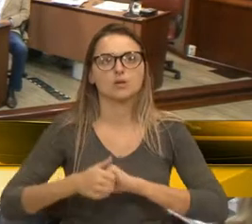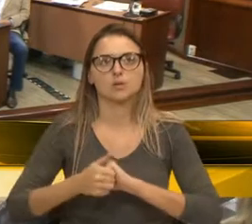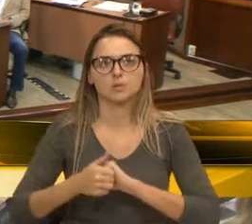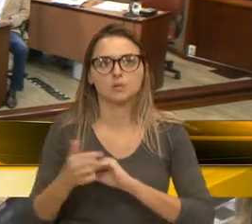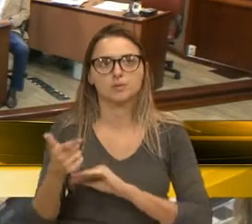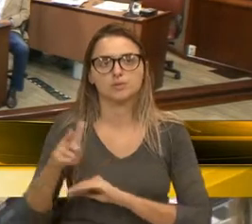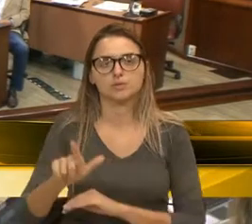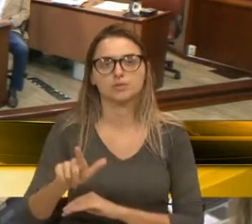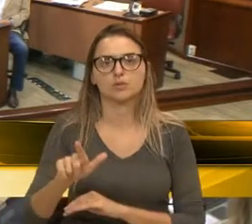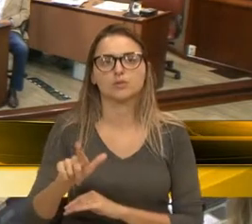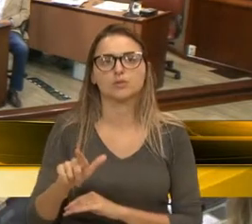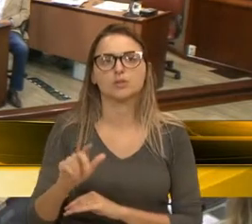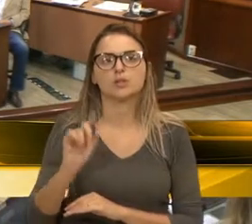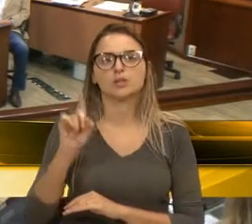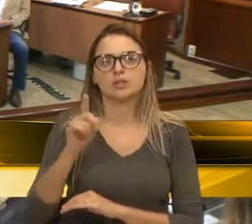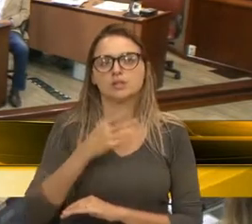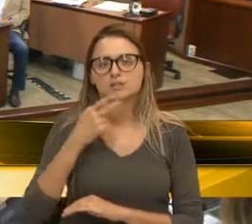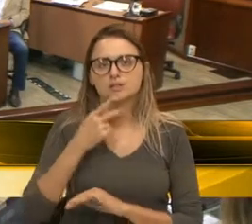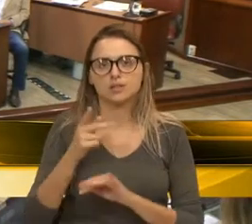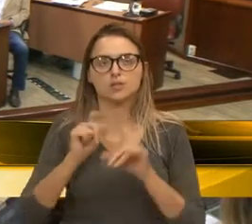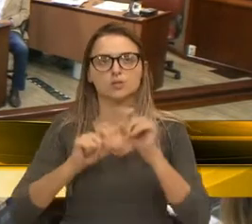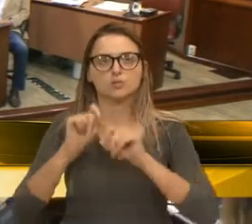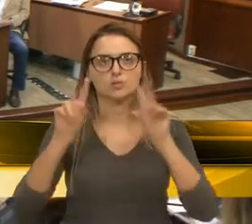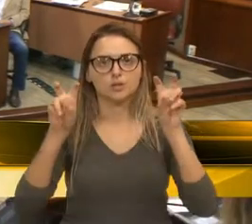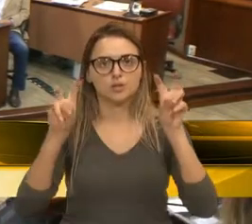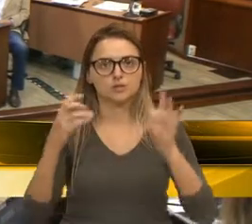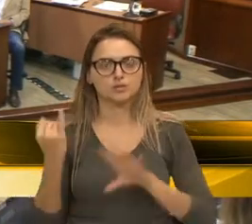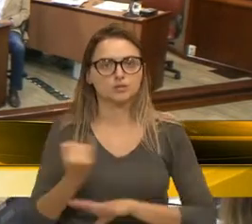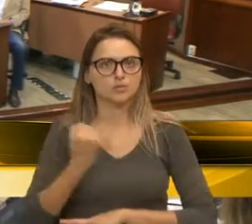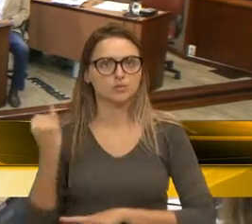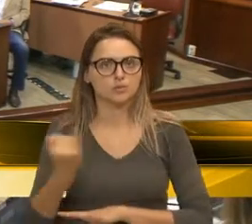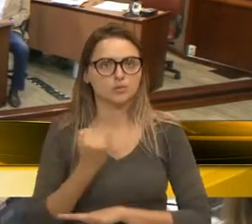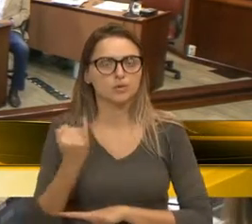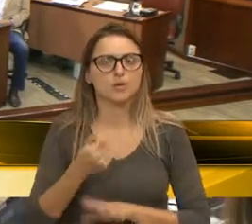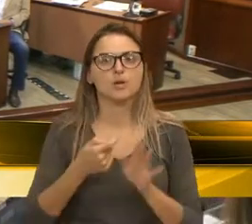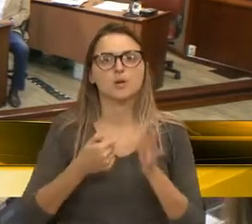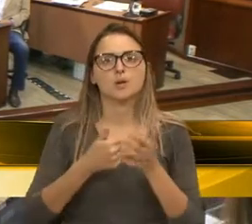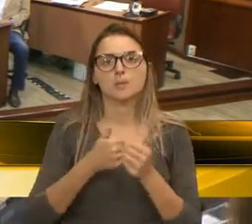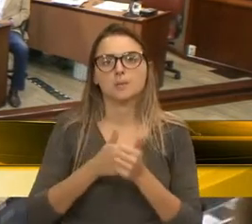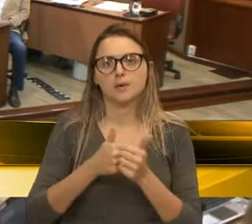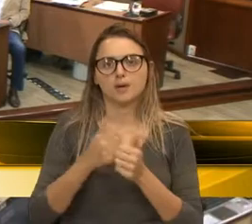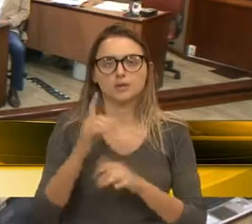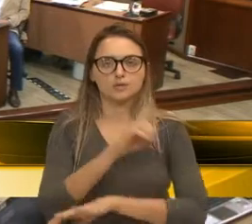trazer à baila este assunto importante na véspera do Dia Municipal de